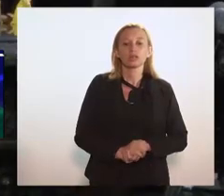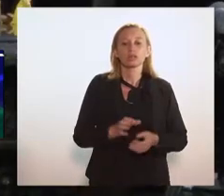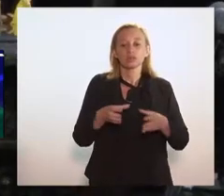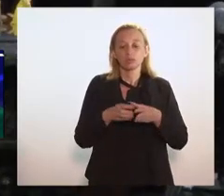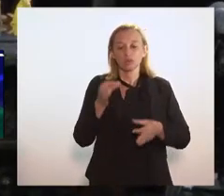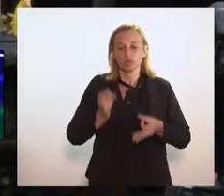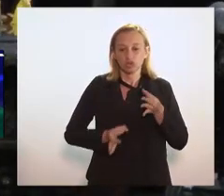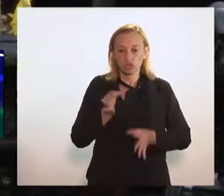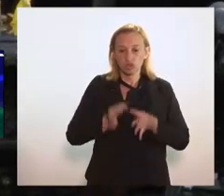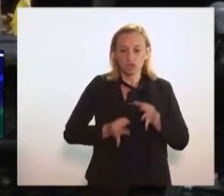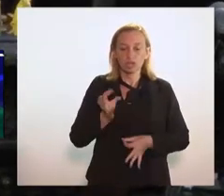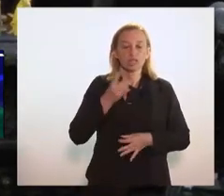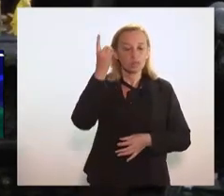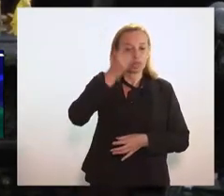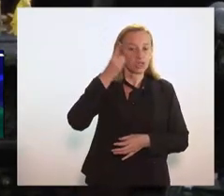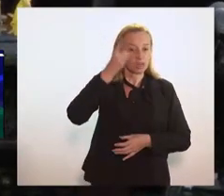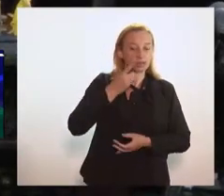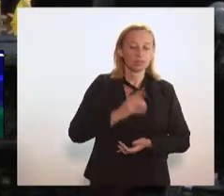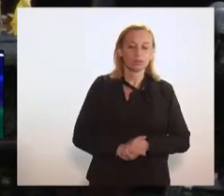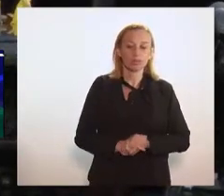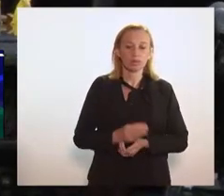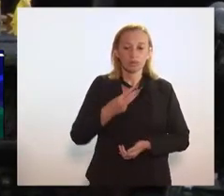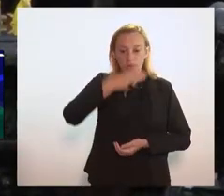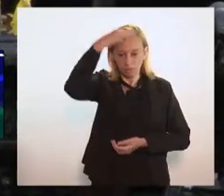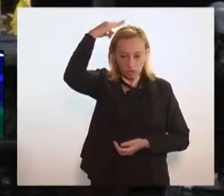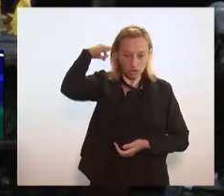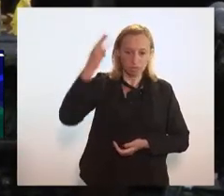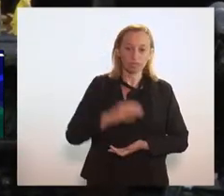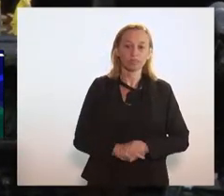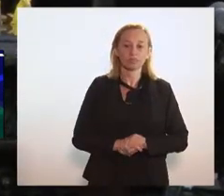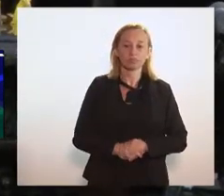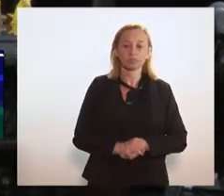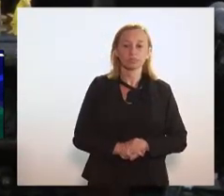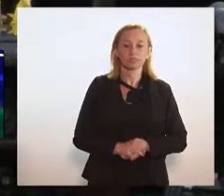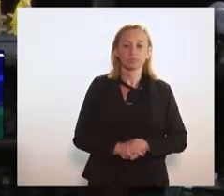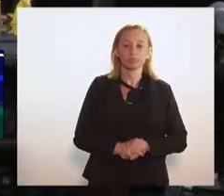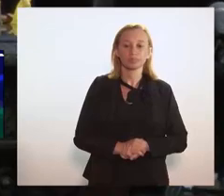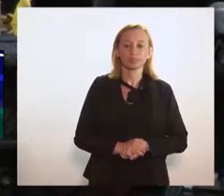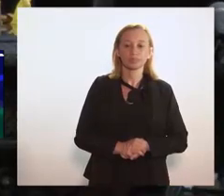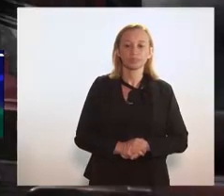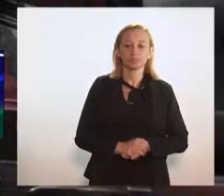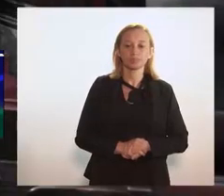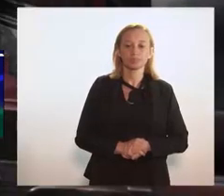Justiça, deputado Márcio Pacheco.